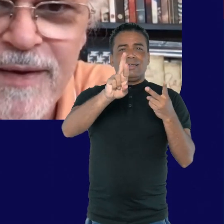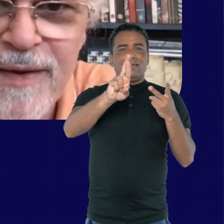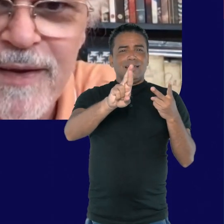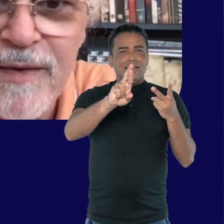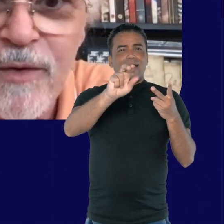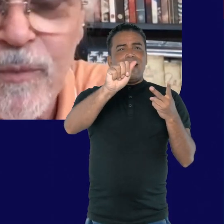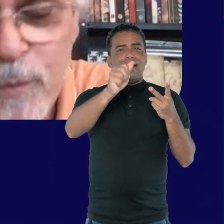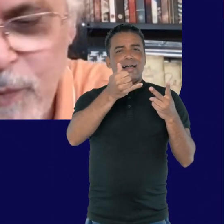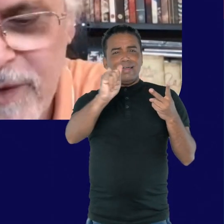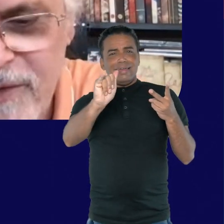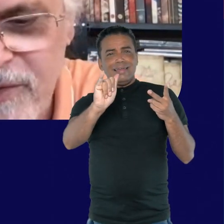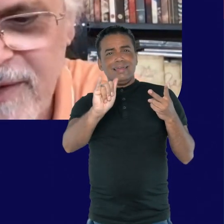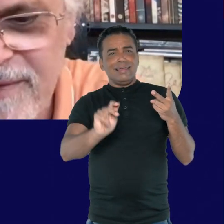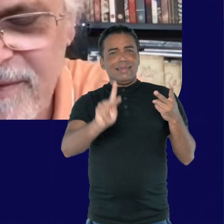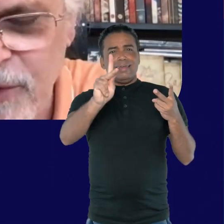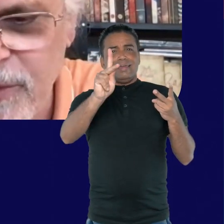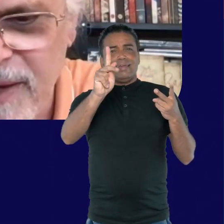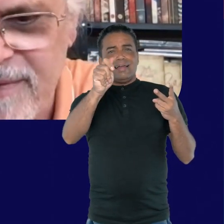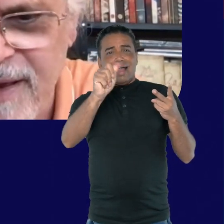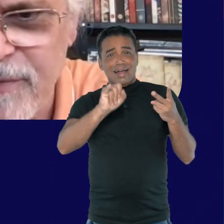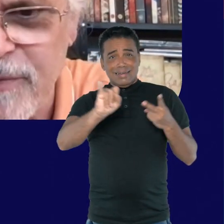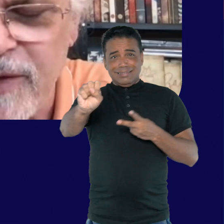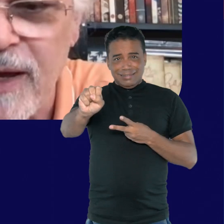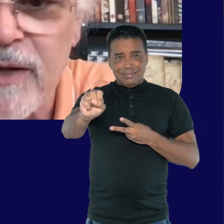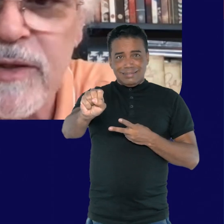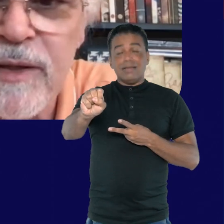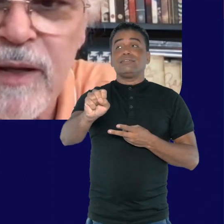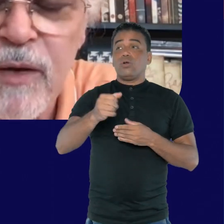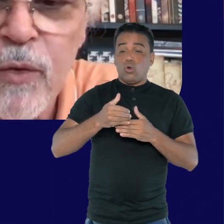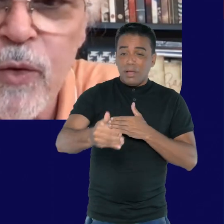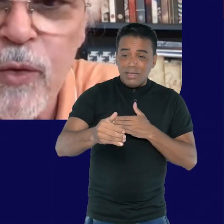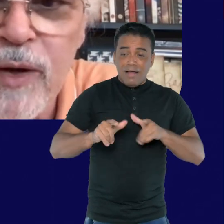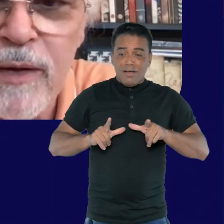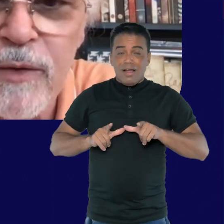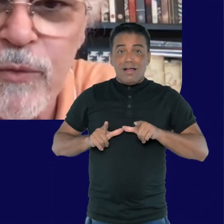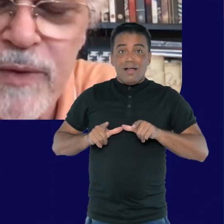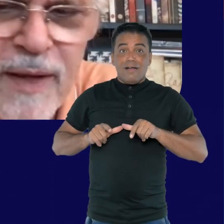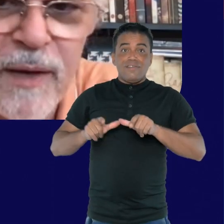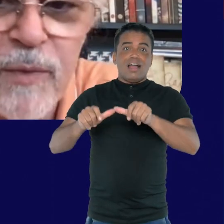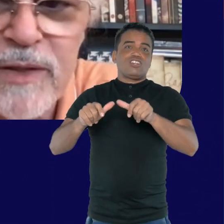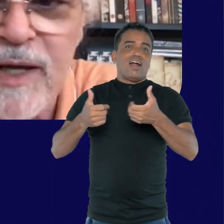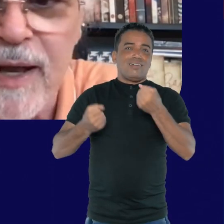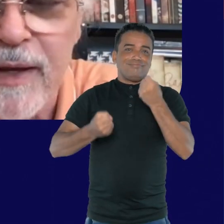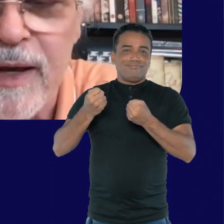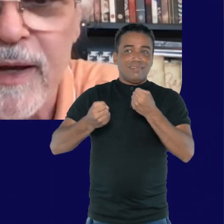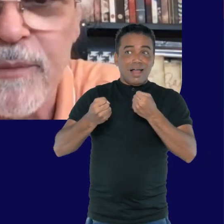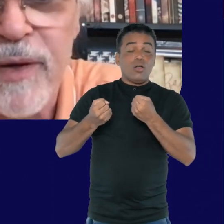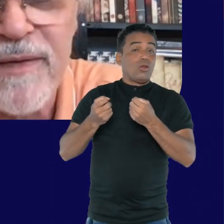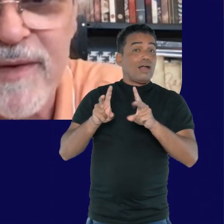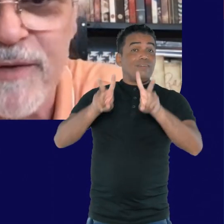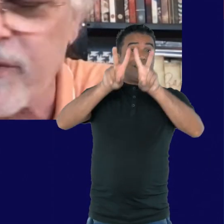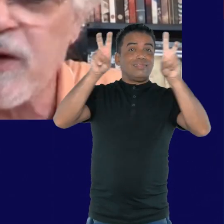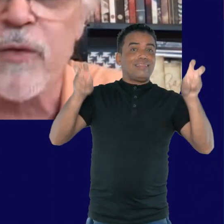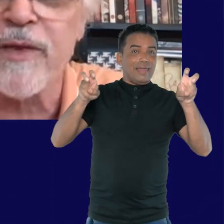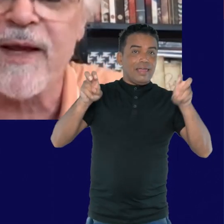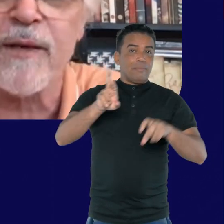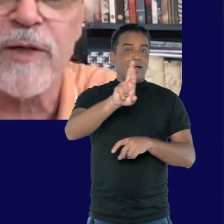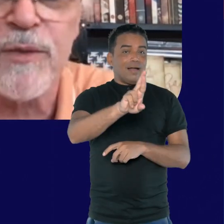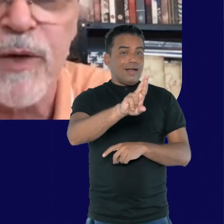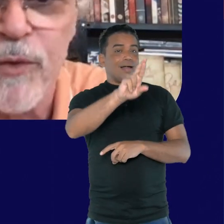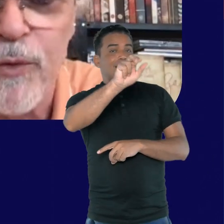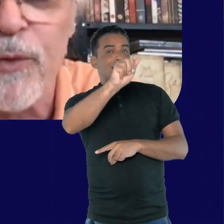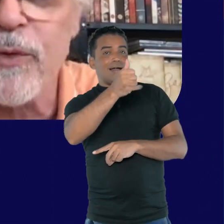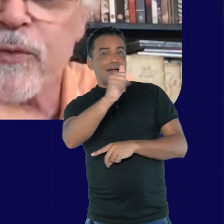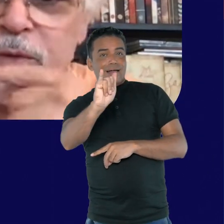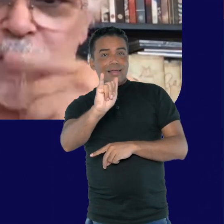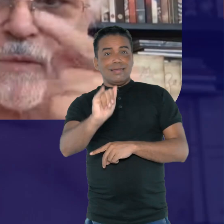haikais. Então, muitas vezes eu começava a viagem colocando um tema de haikai para escrever, ou um tema